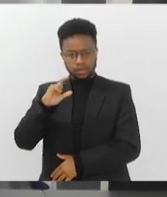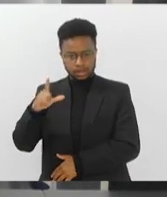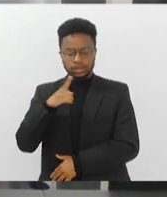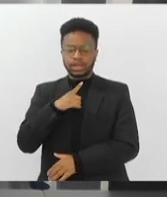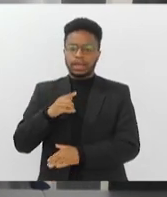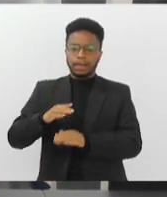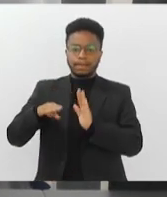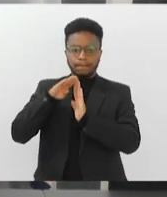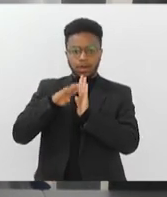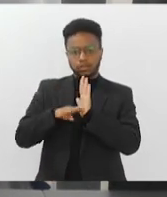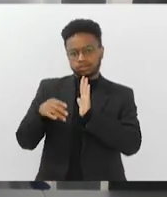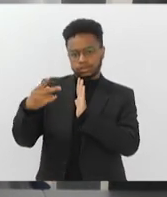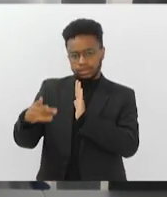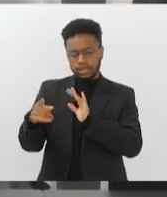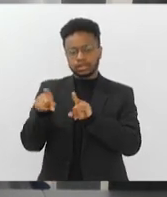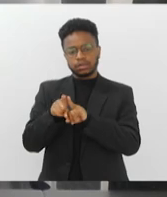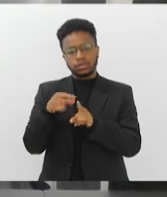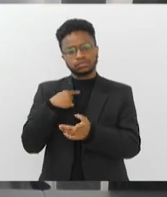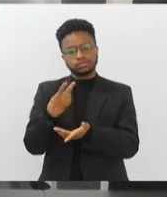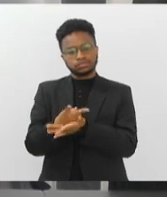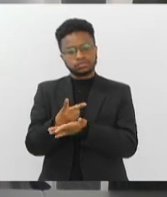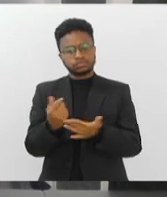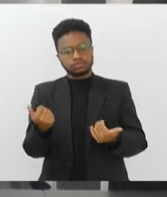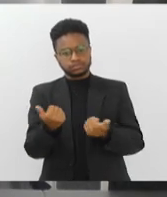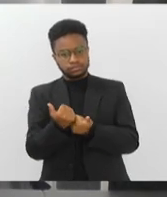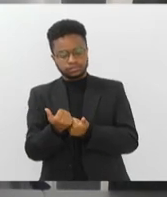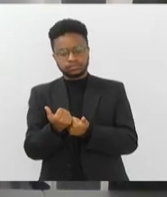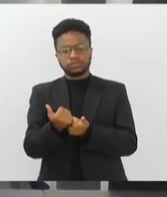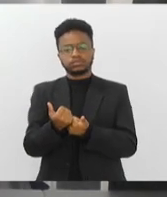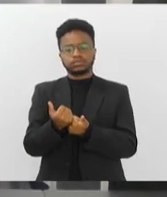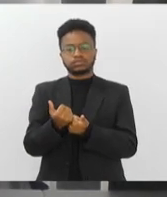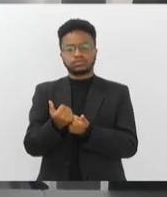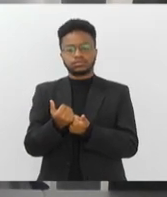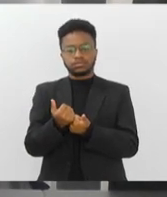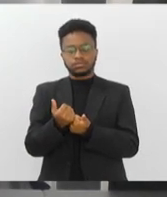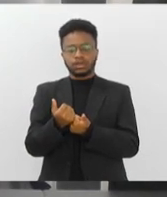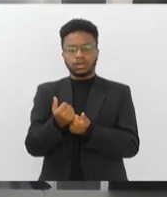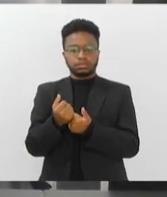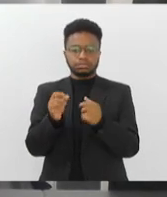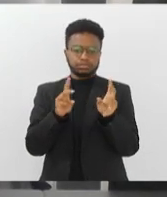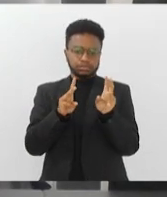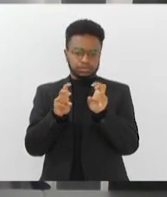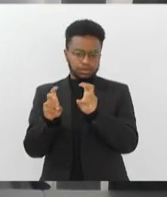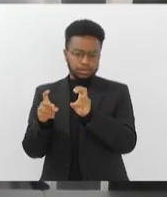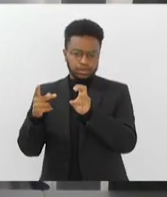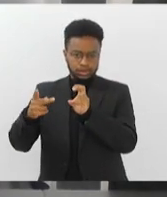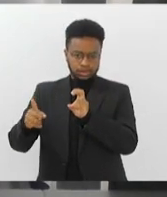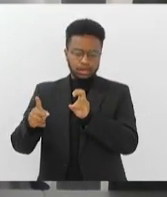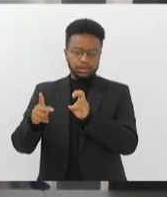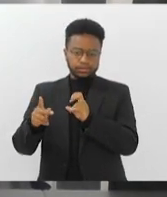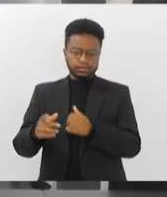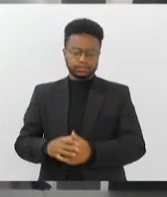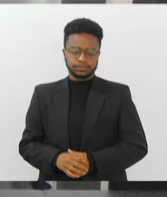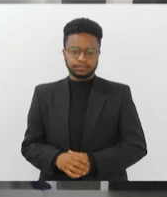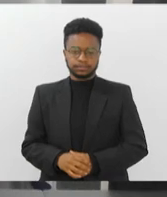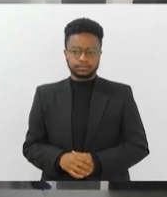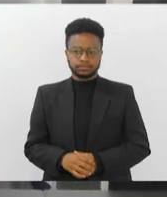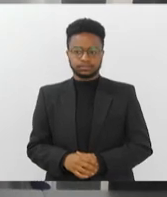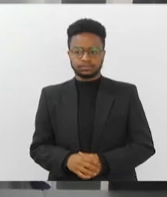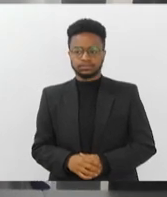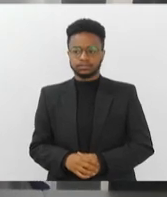sempre que posso auxiliá-lo, integrar as comissões que ele apresenta, eu sempre o faço.